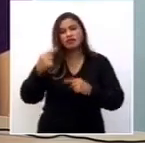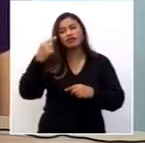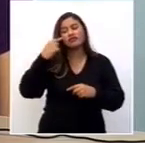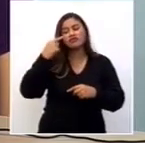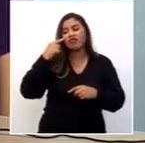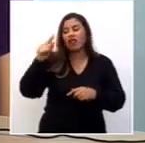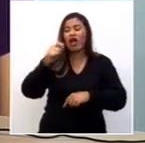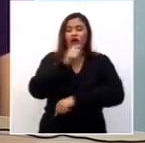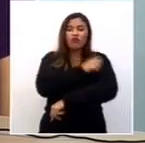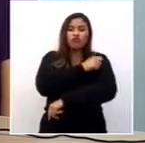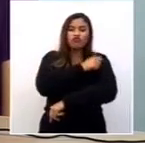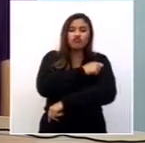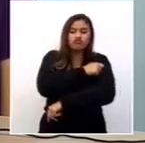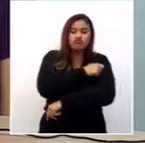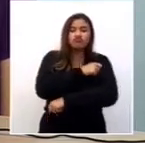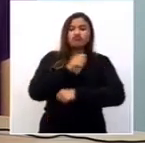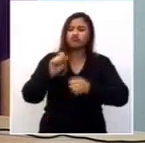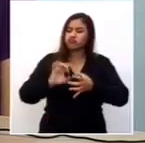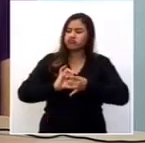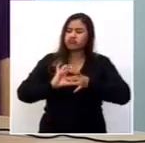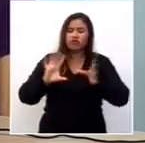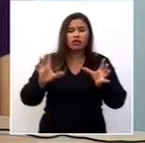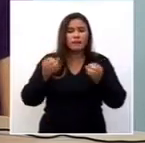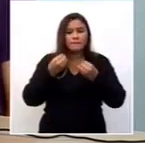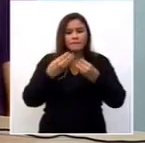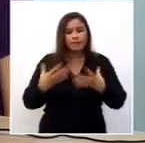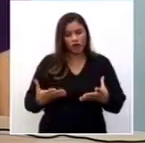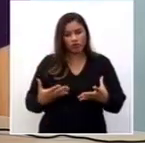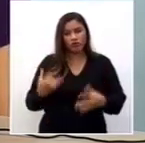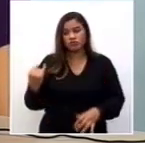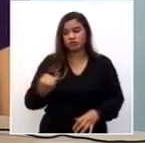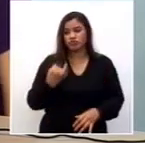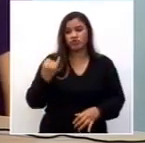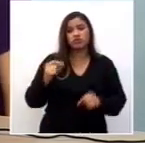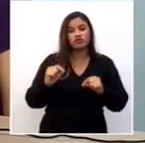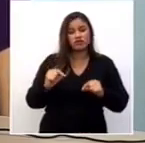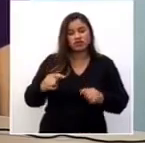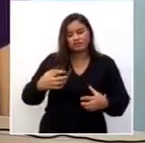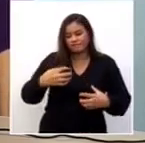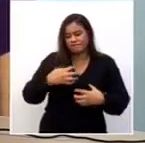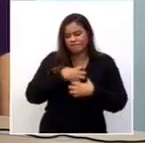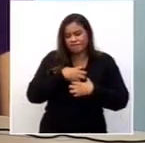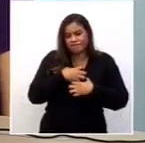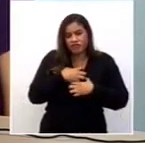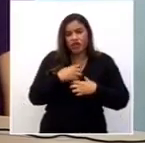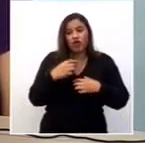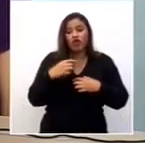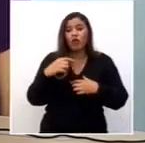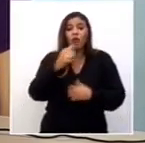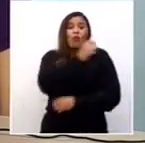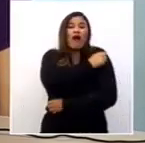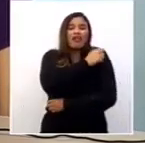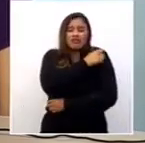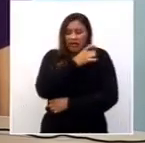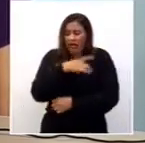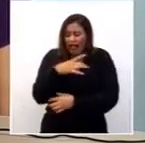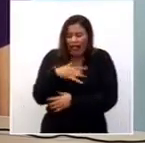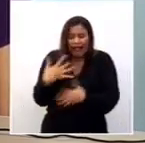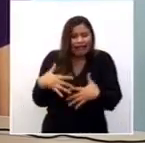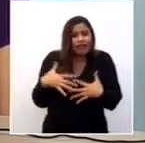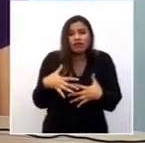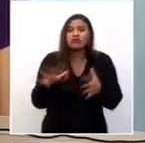estudante. É importante isso, né? Não trazer essa sensação de medo, de angústia. Por que